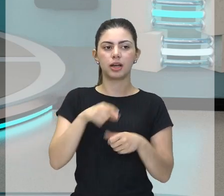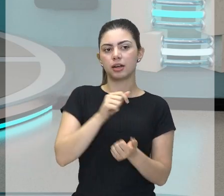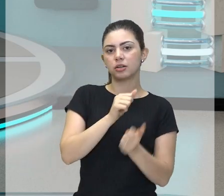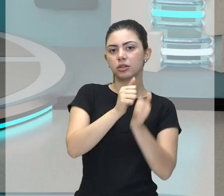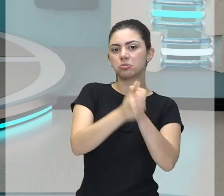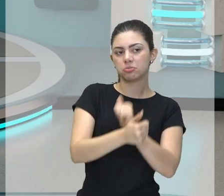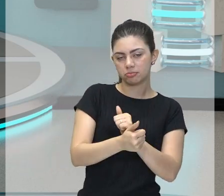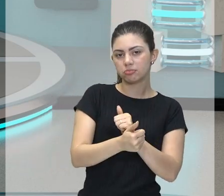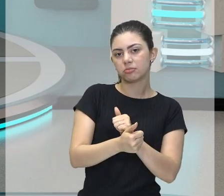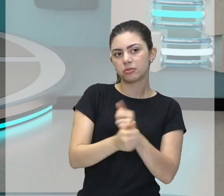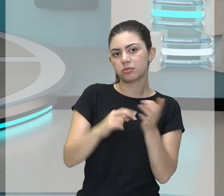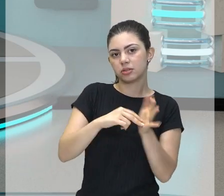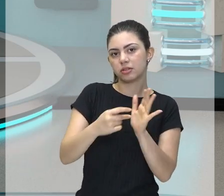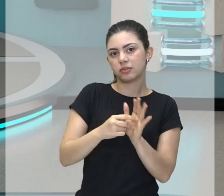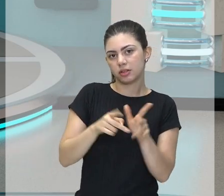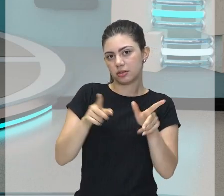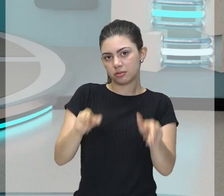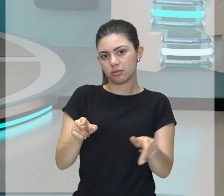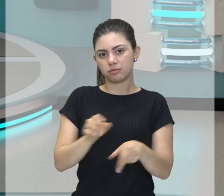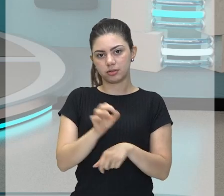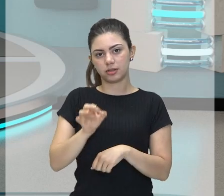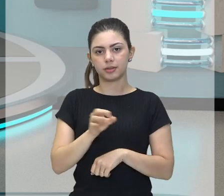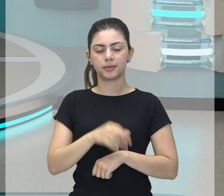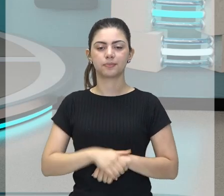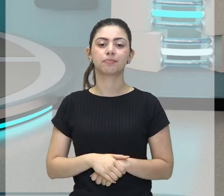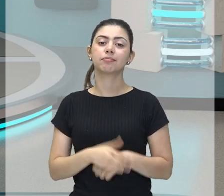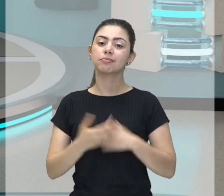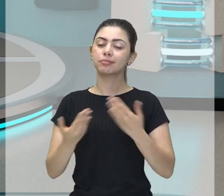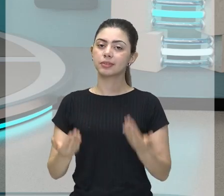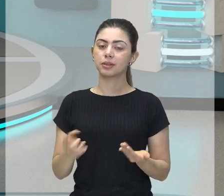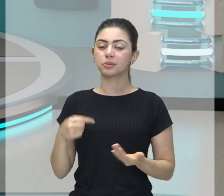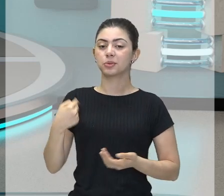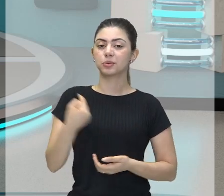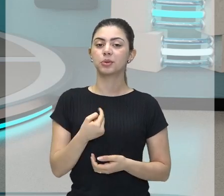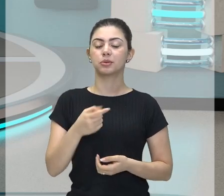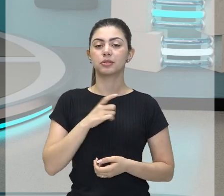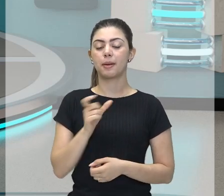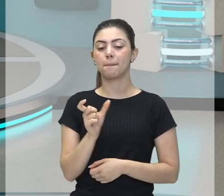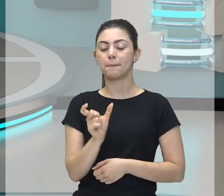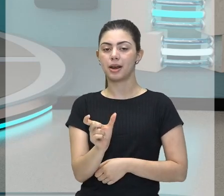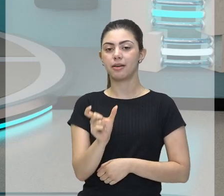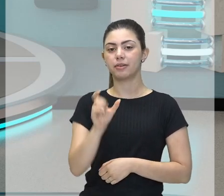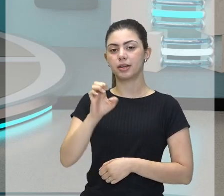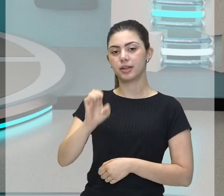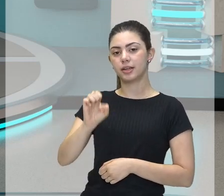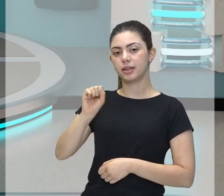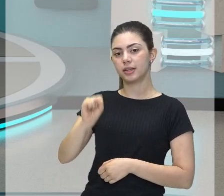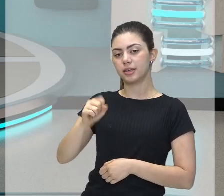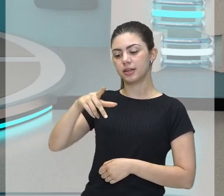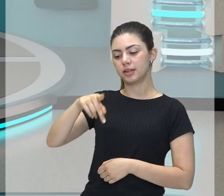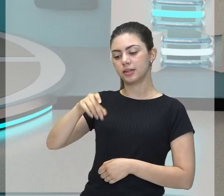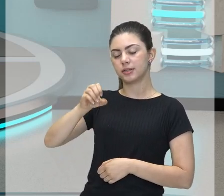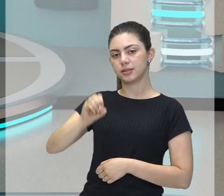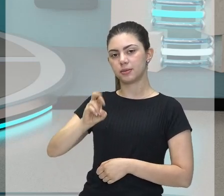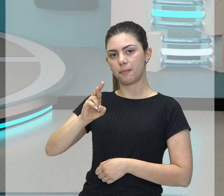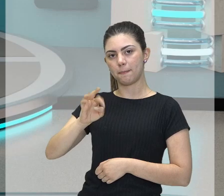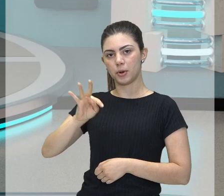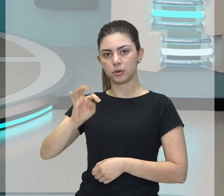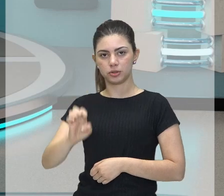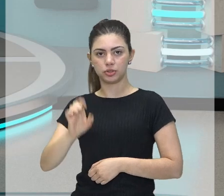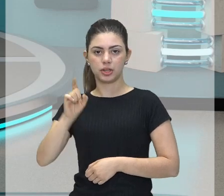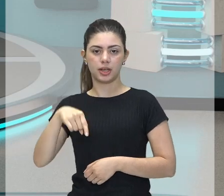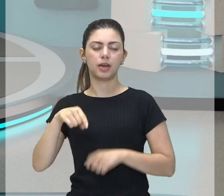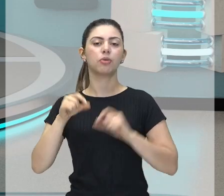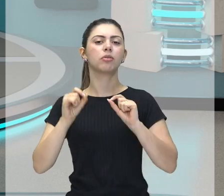eram denominadas desportivas e agora se tornaram esporte, certo? Práticas esportivas. Então,